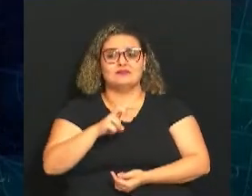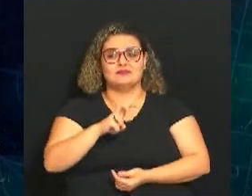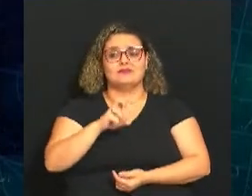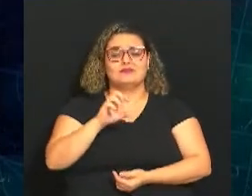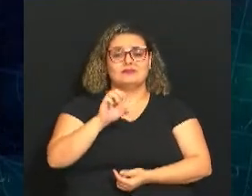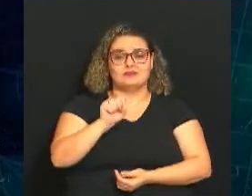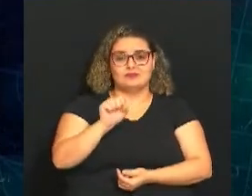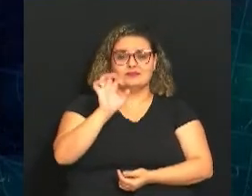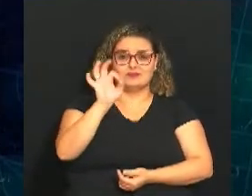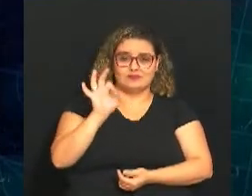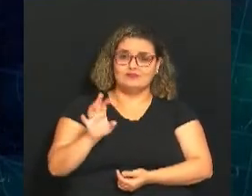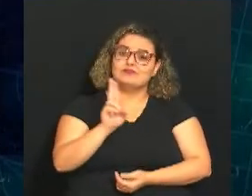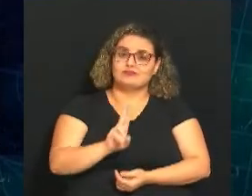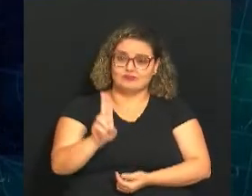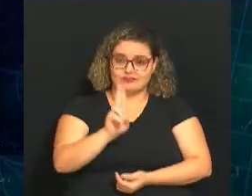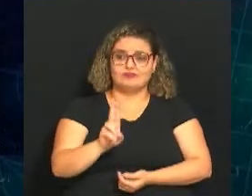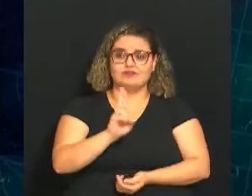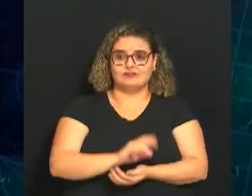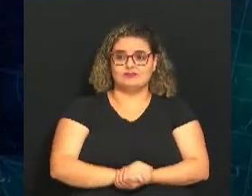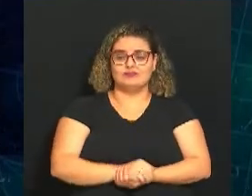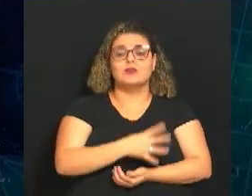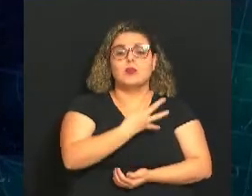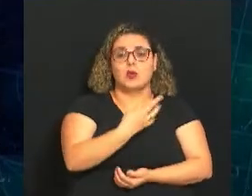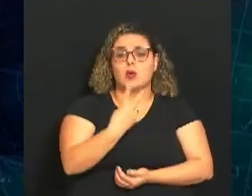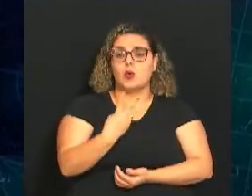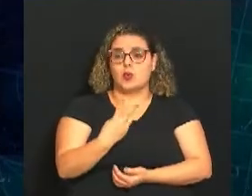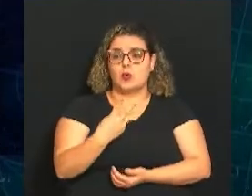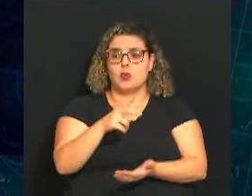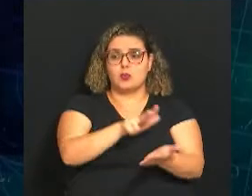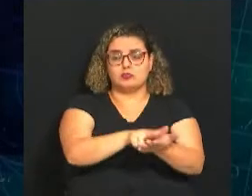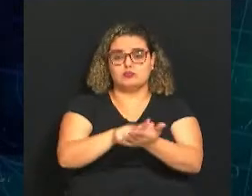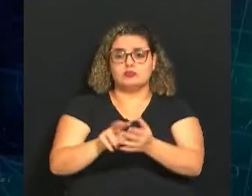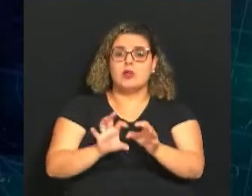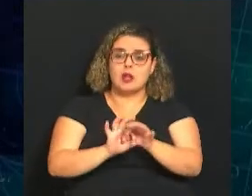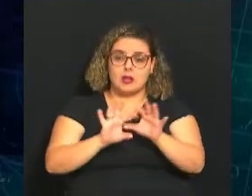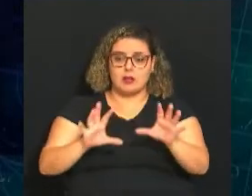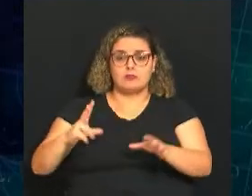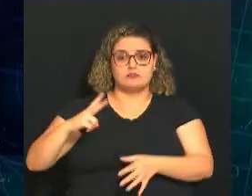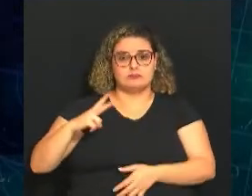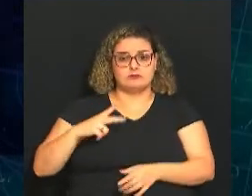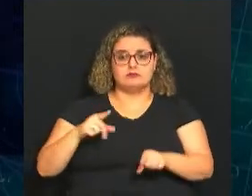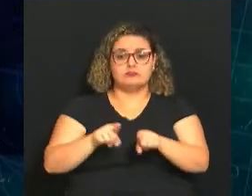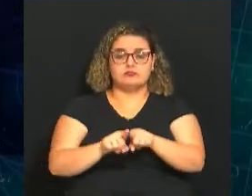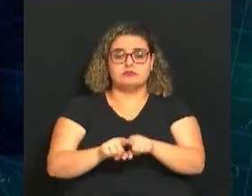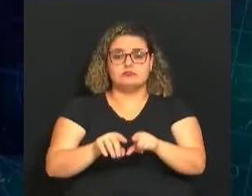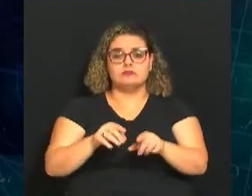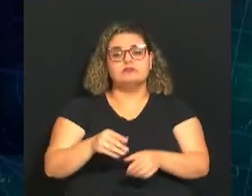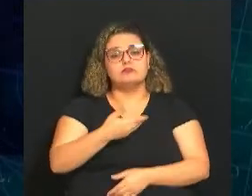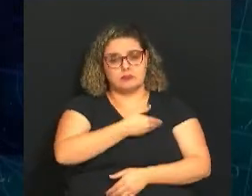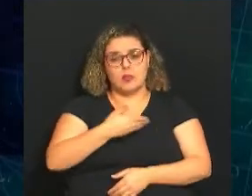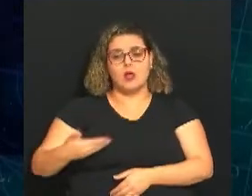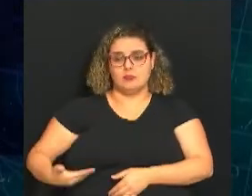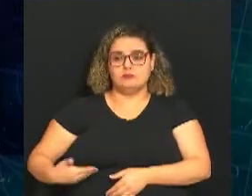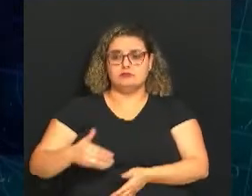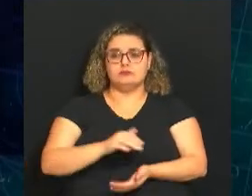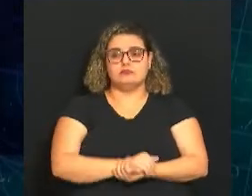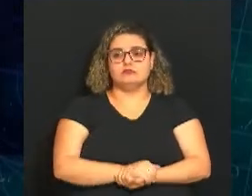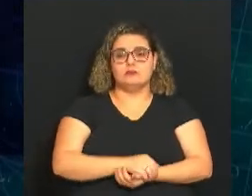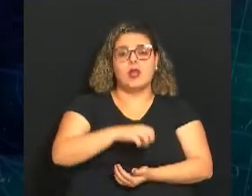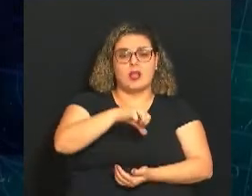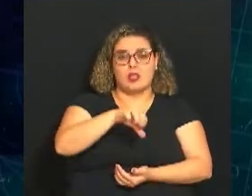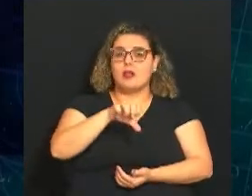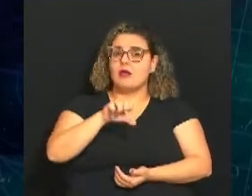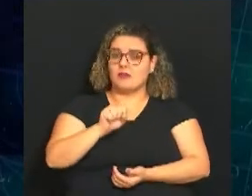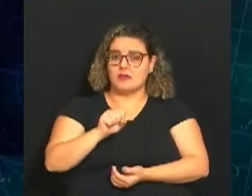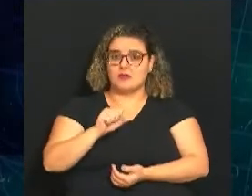75,58%. Há 42 leitos livres nas redes municipal e privada. Neste momento, há 98 pacientes